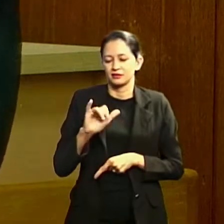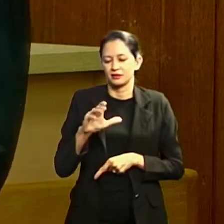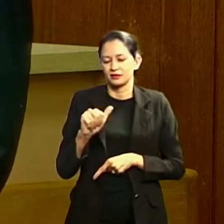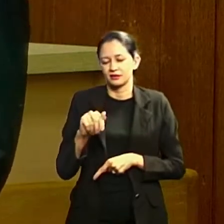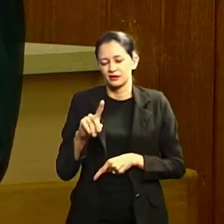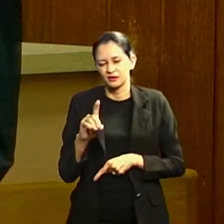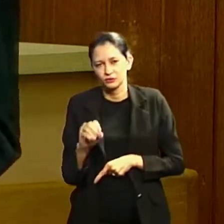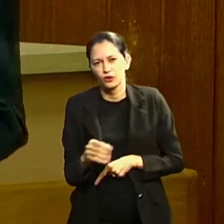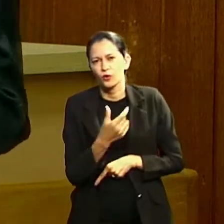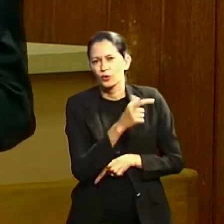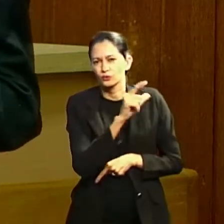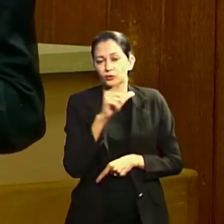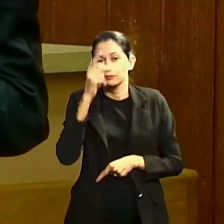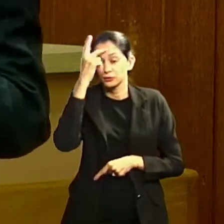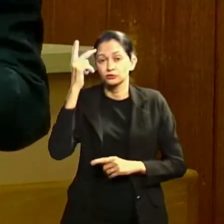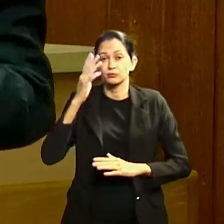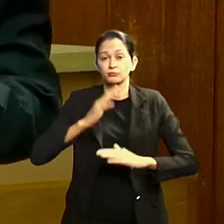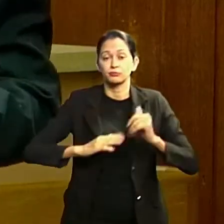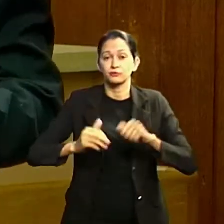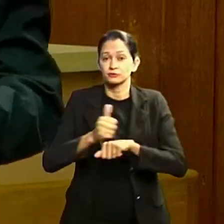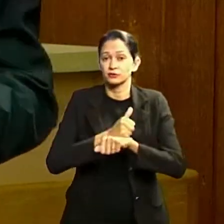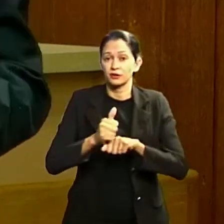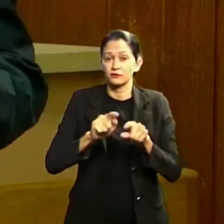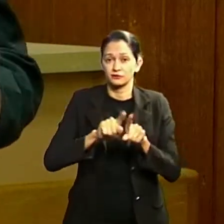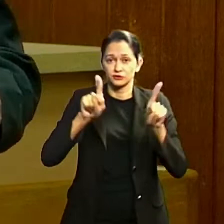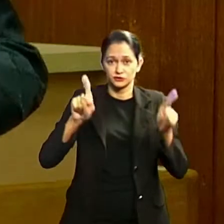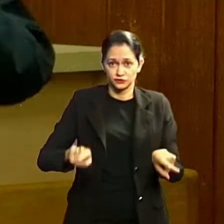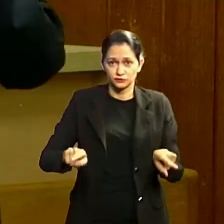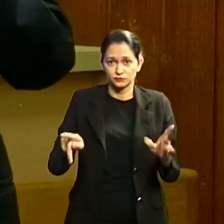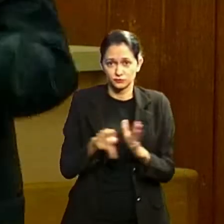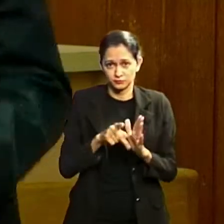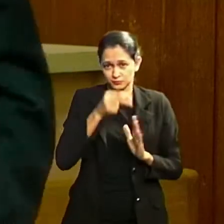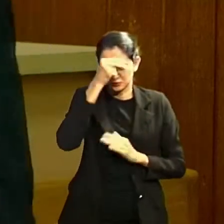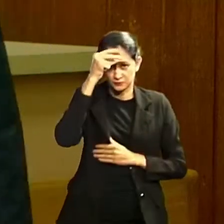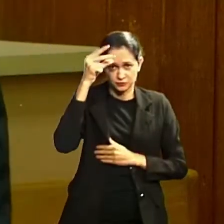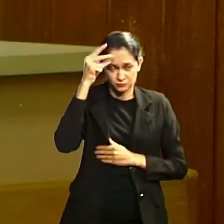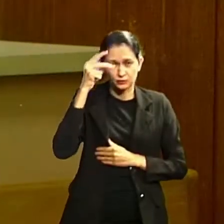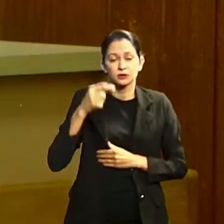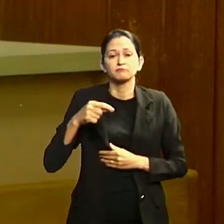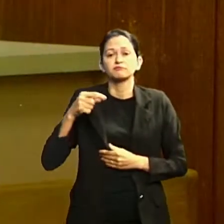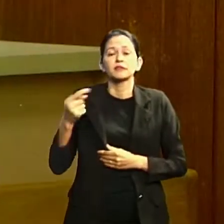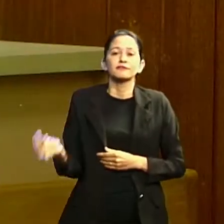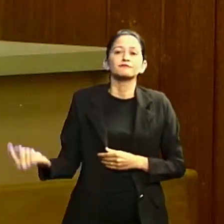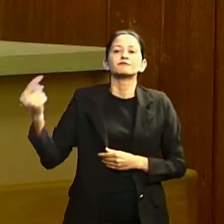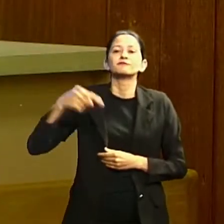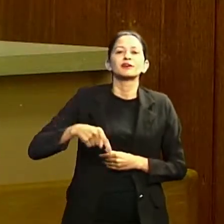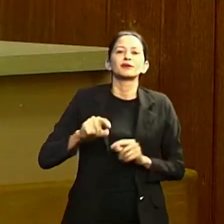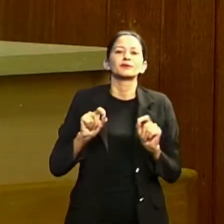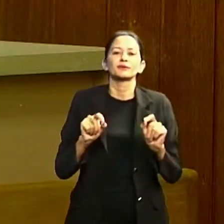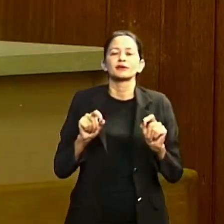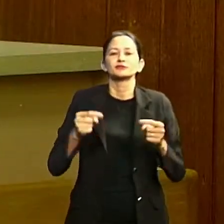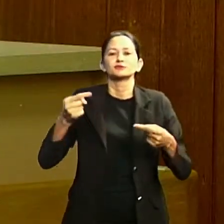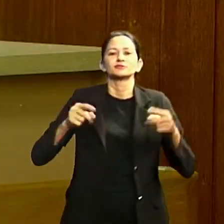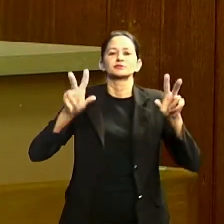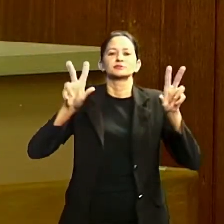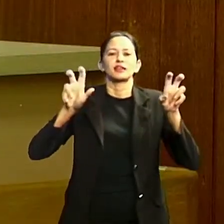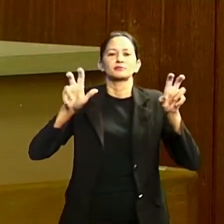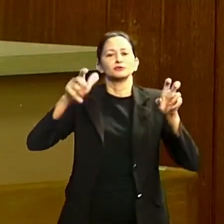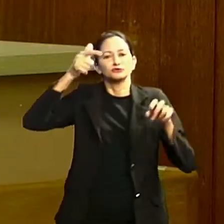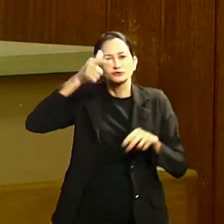servidores, estão aqui para a gente conversar um assunto que pela 7ª vez o prefeito de